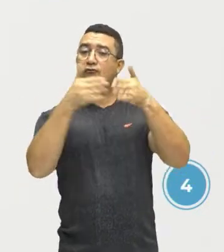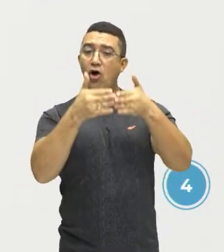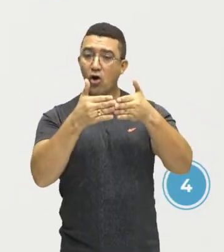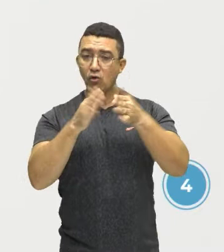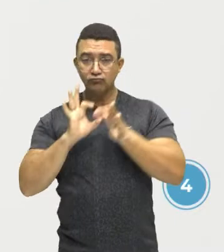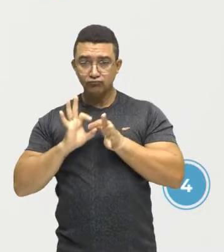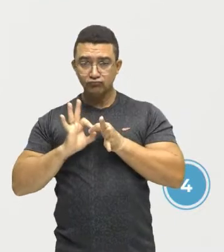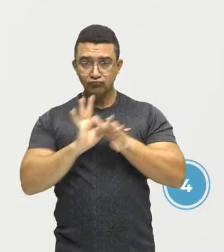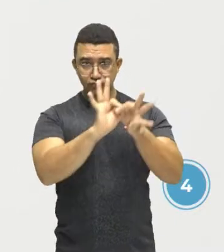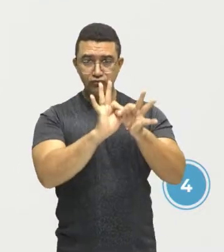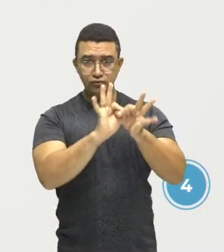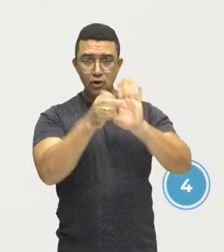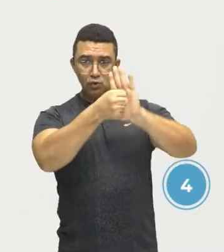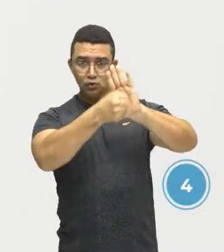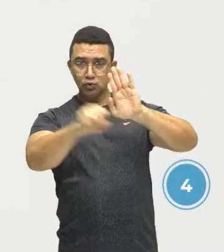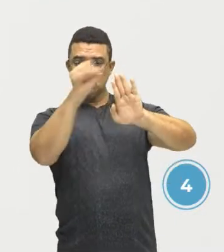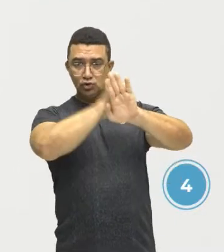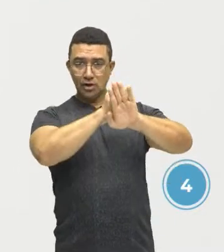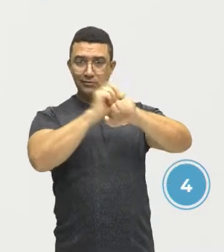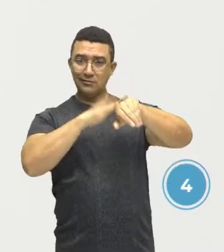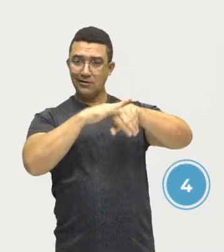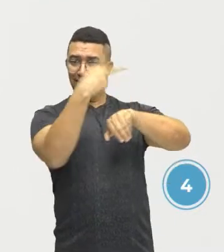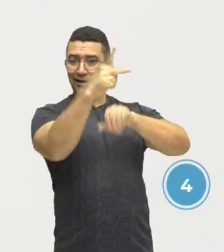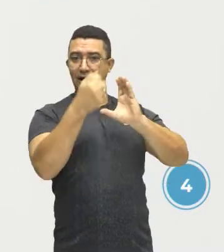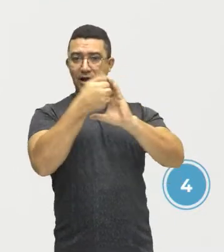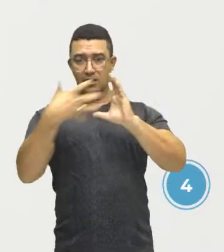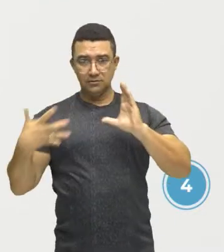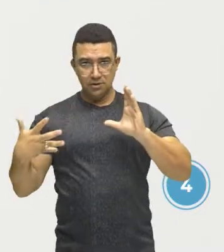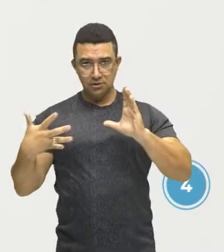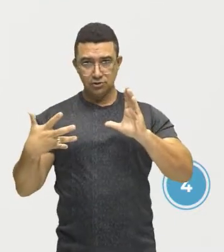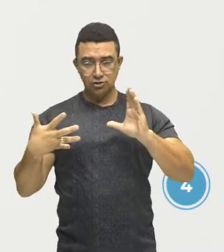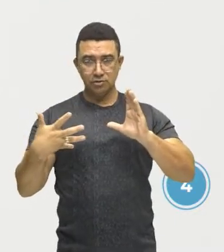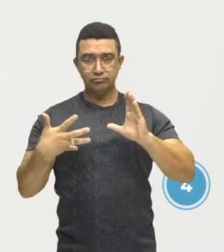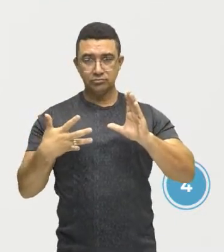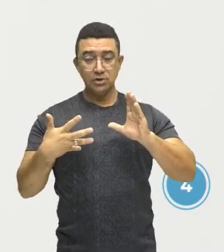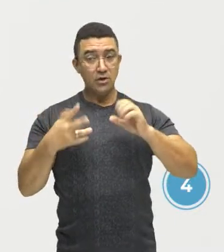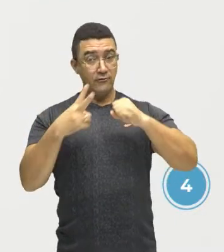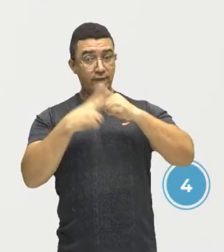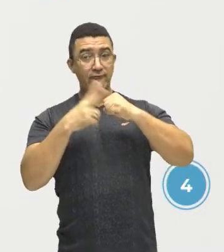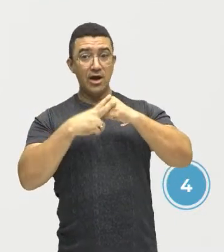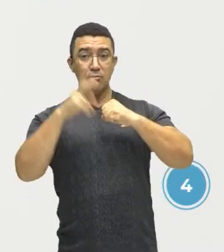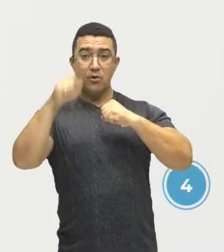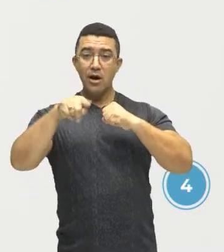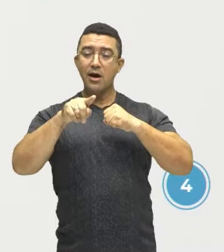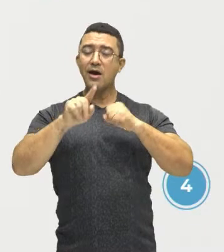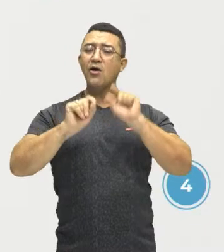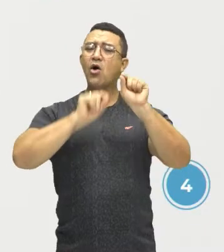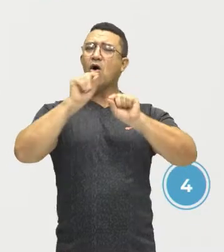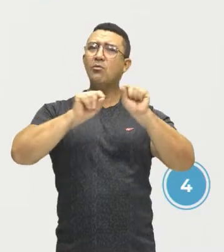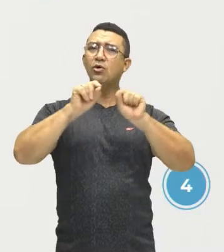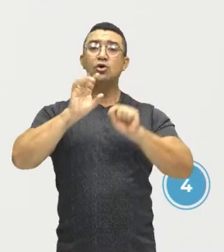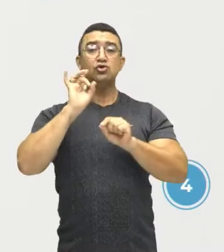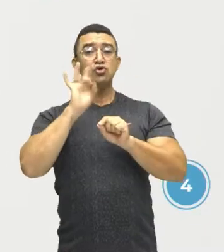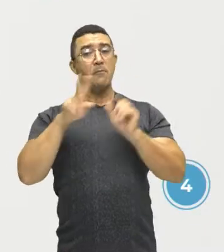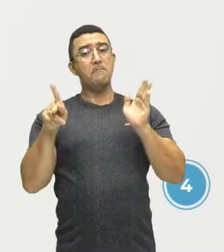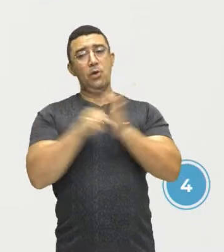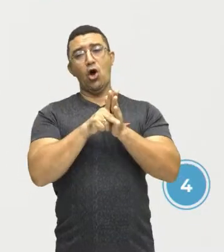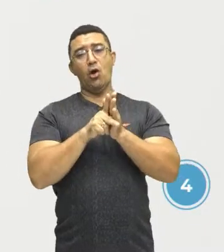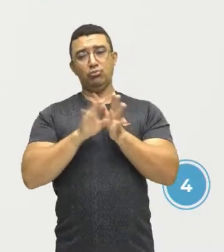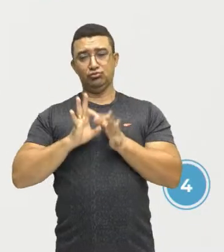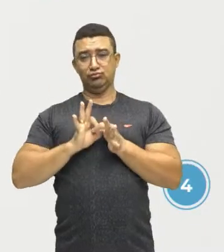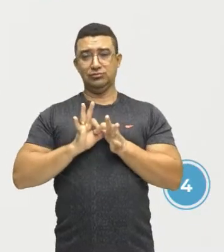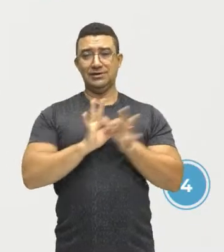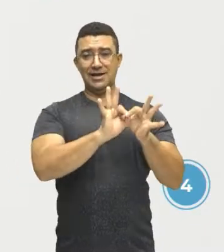ser a quem se atribui alguma característica. A função de tais verbos é funcionar como elemento de ligação